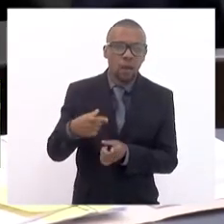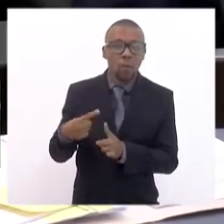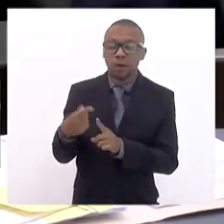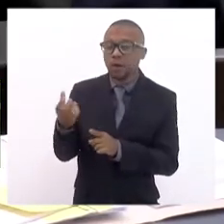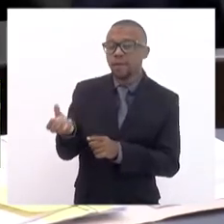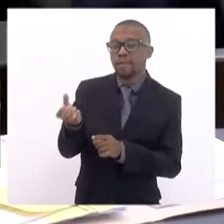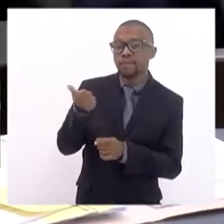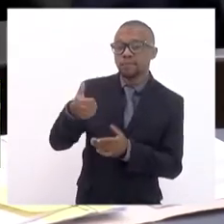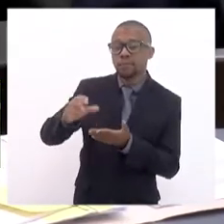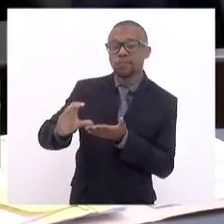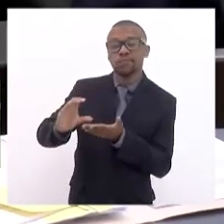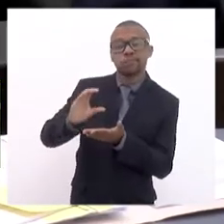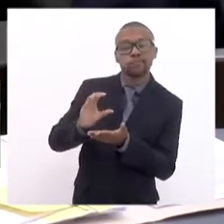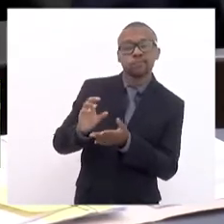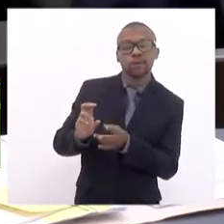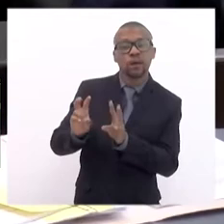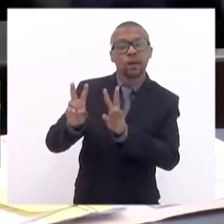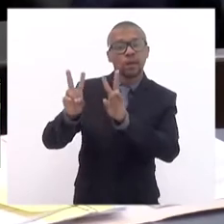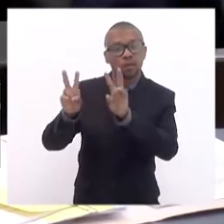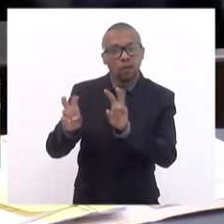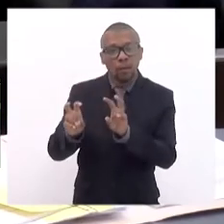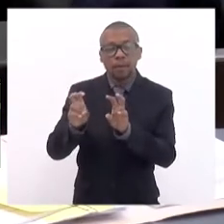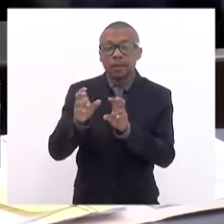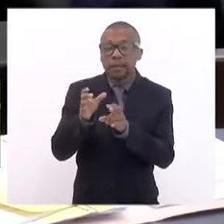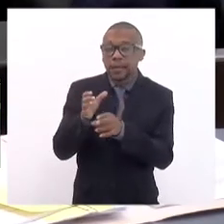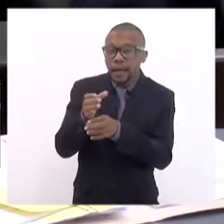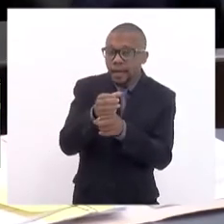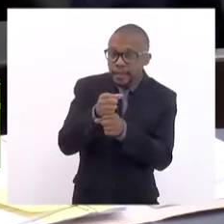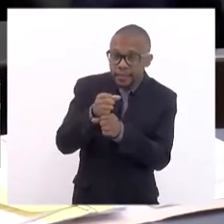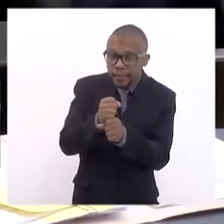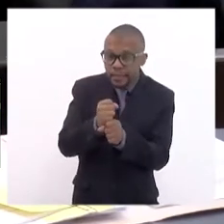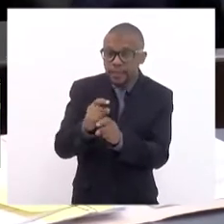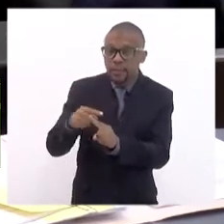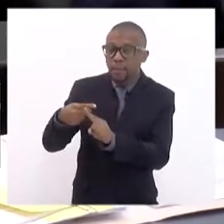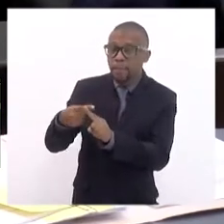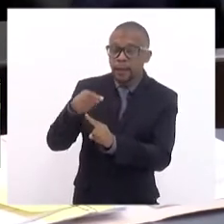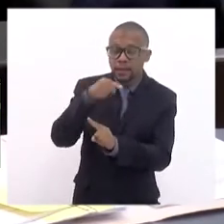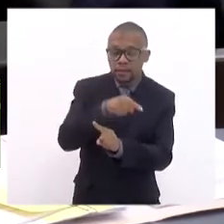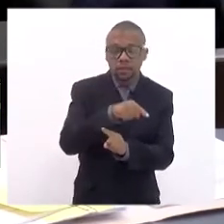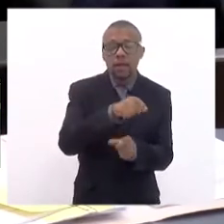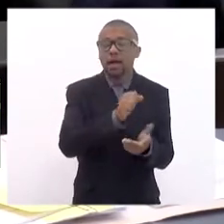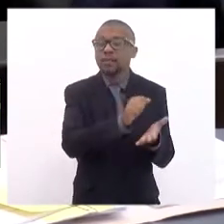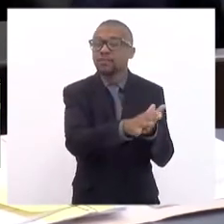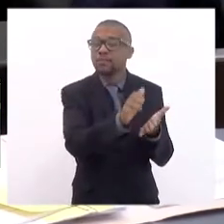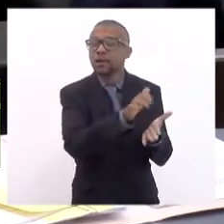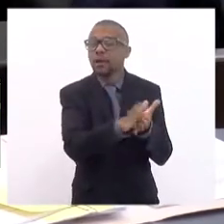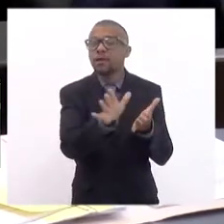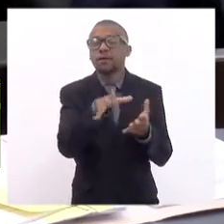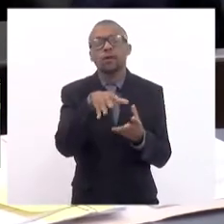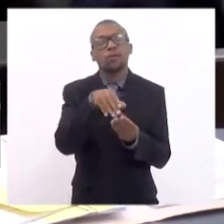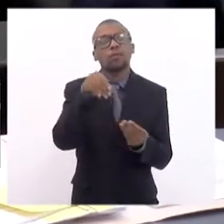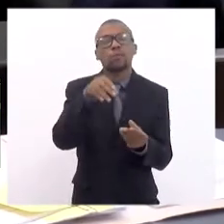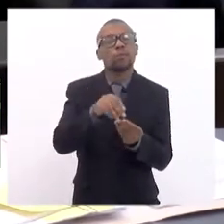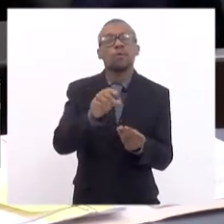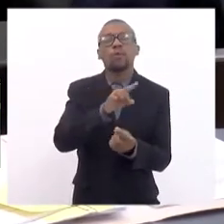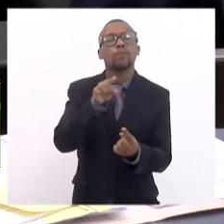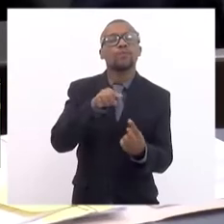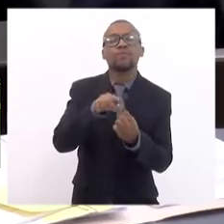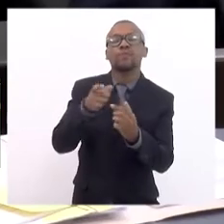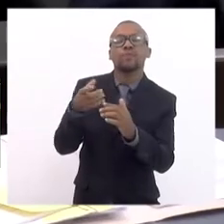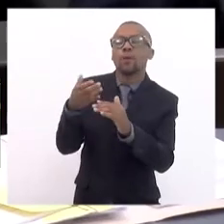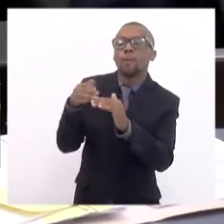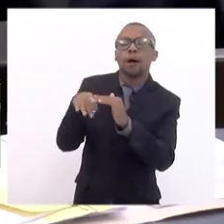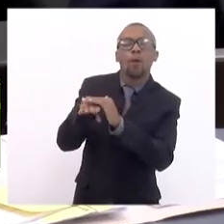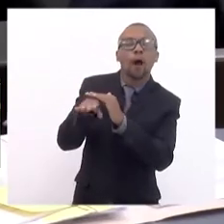ele trata da receita e da despesa abstratamente. Ele apenas faz uma reserva.